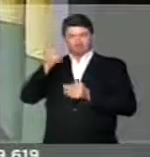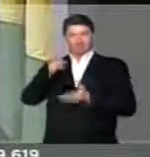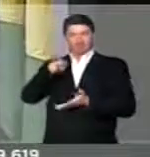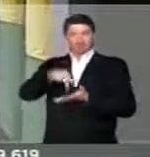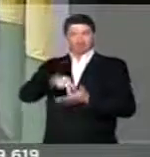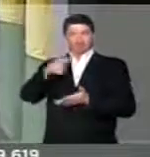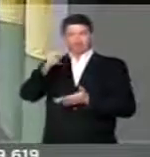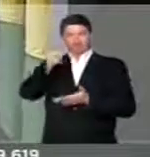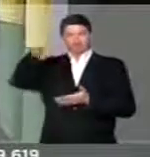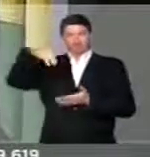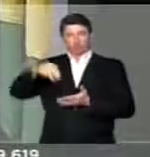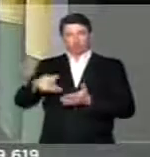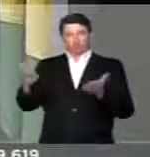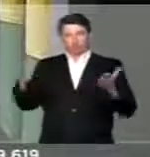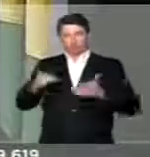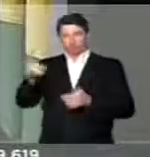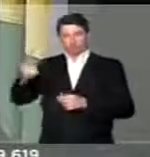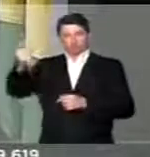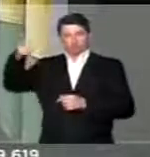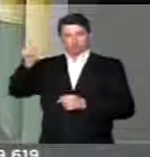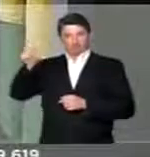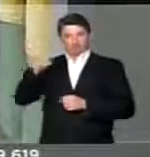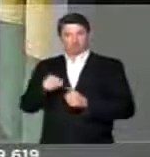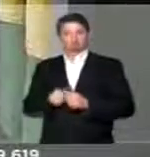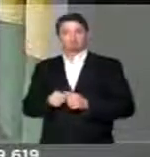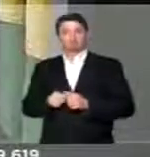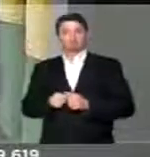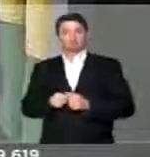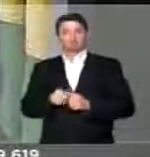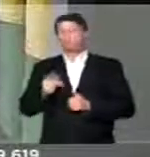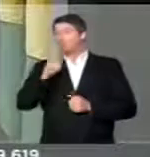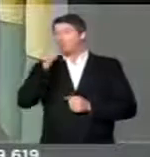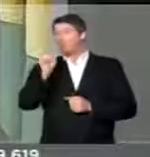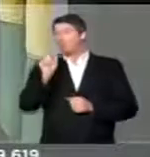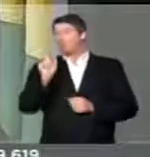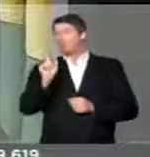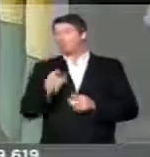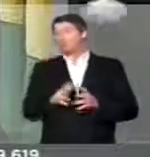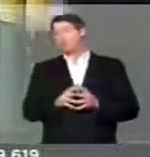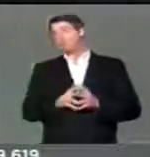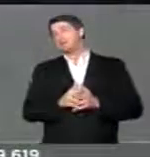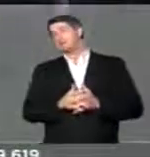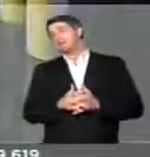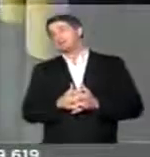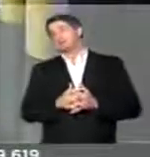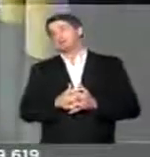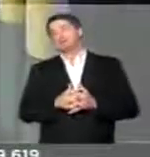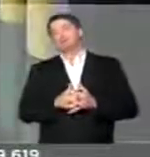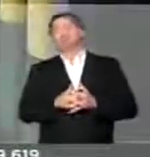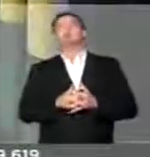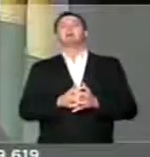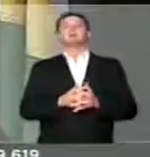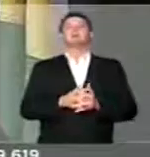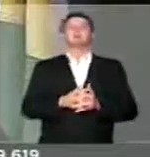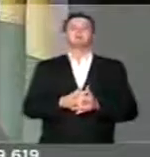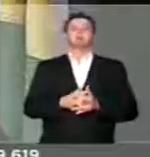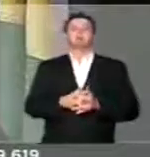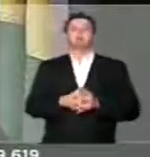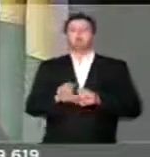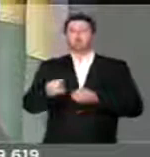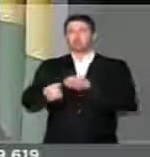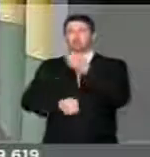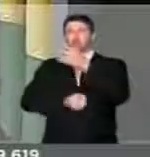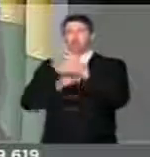grande expediente hoje, ele coloca que ele criticou vários